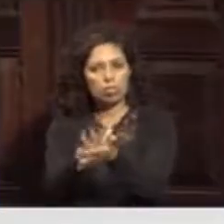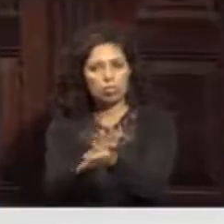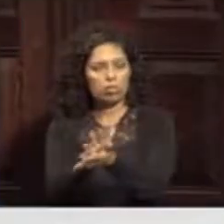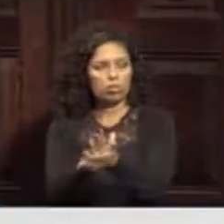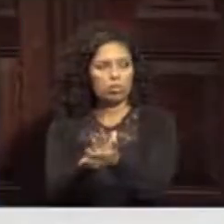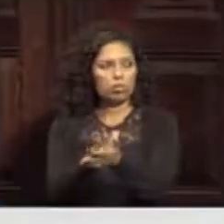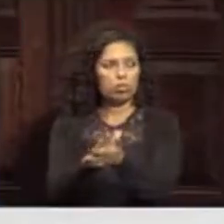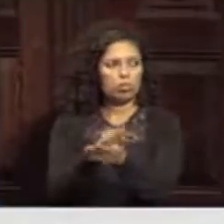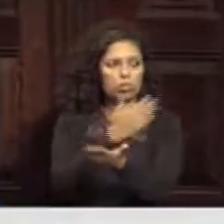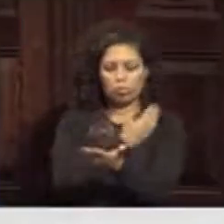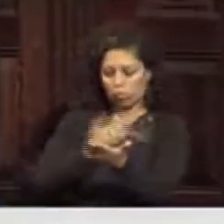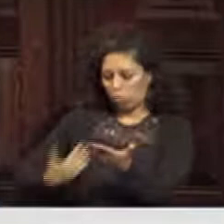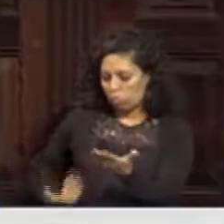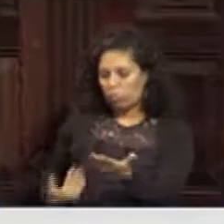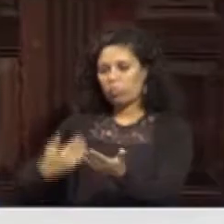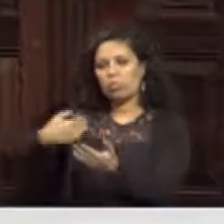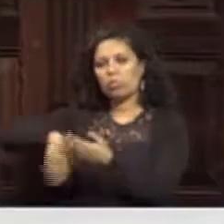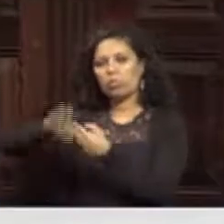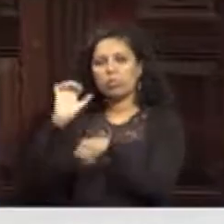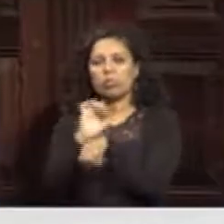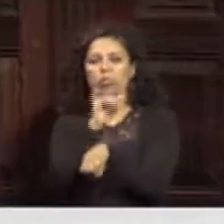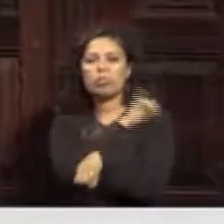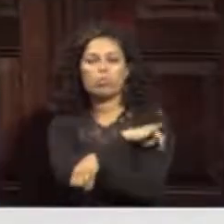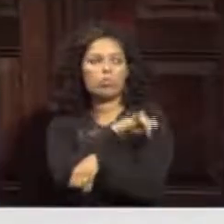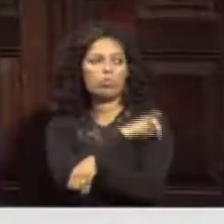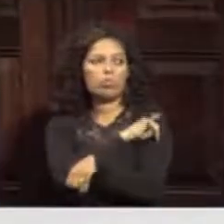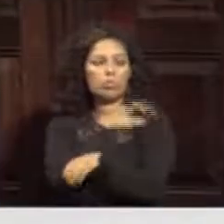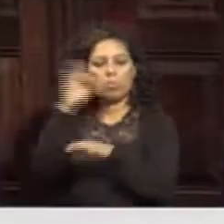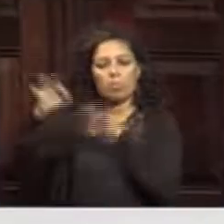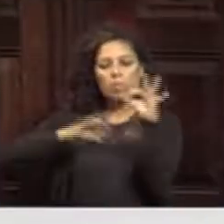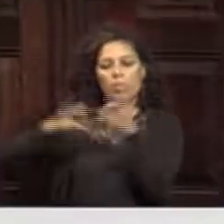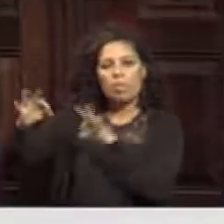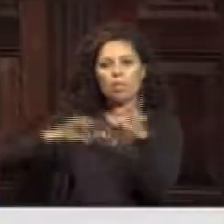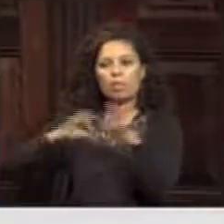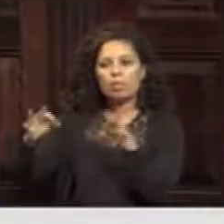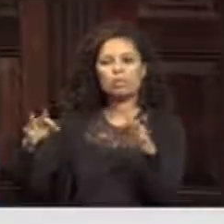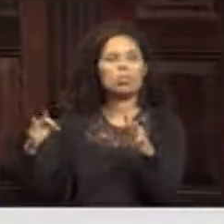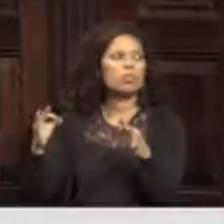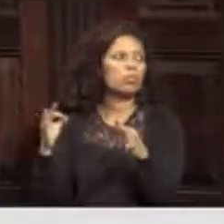que o governo do Estado promova